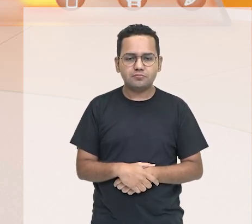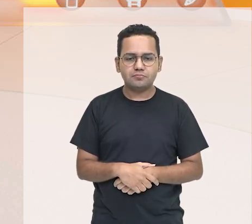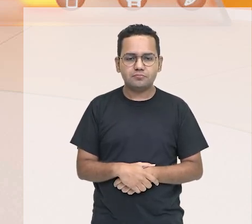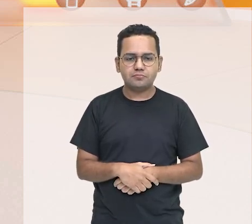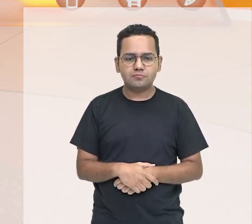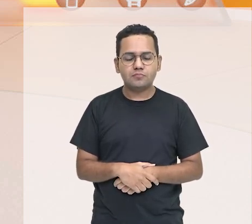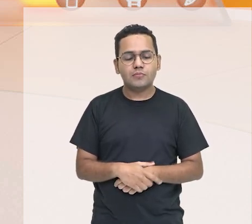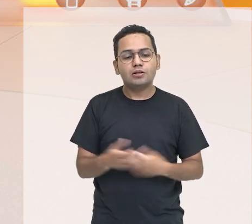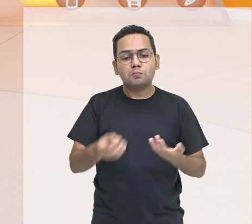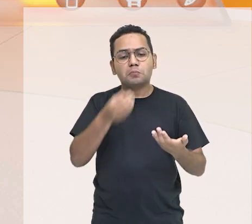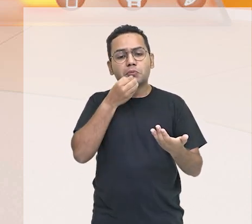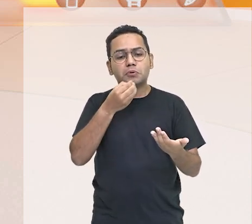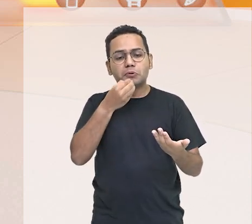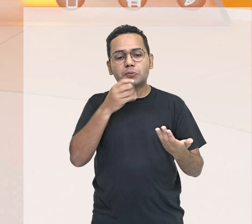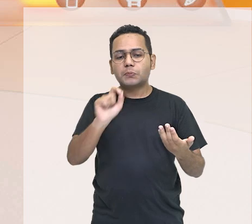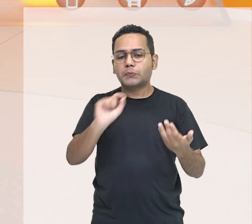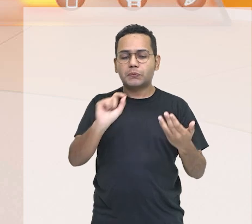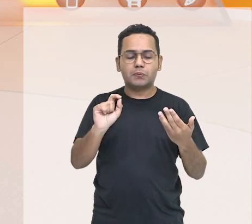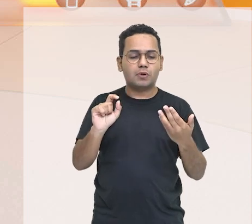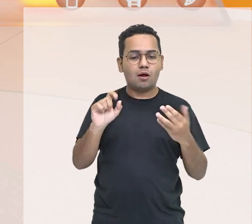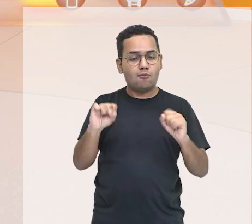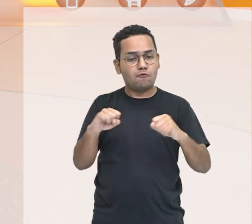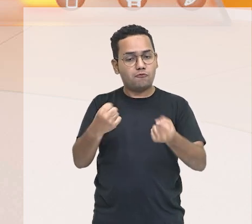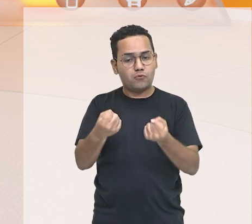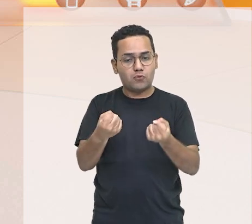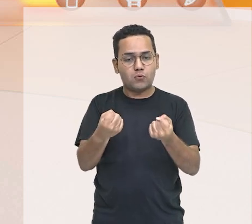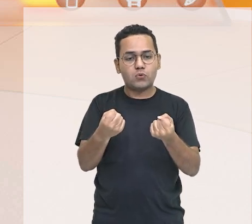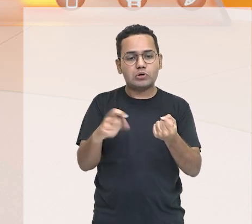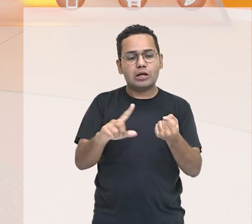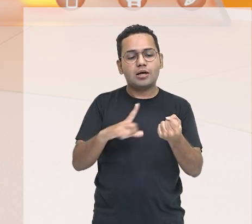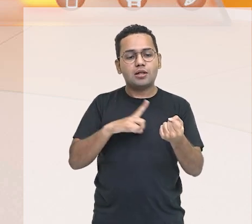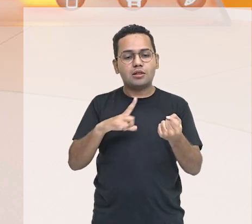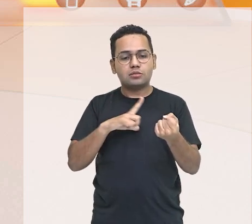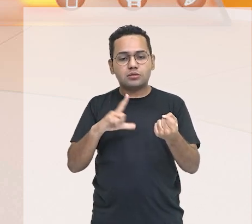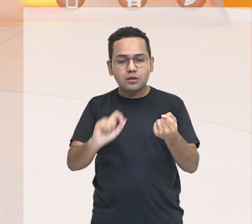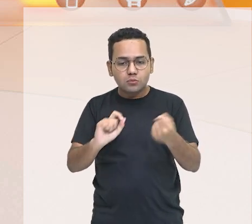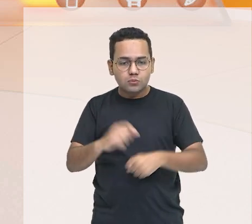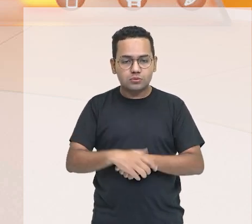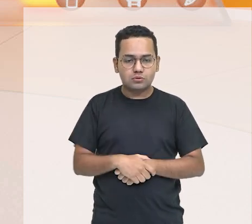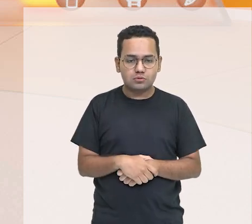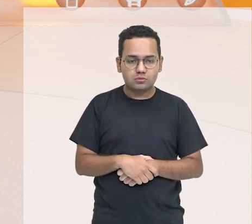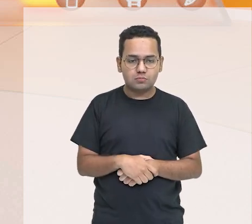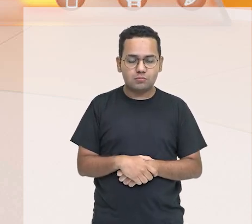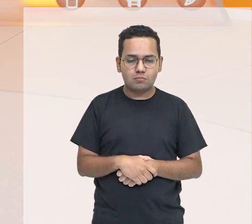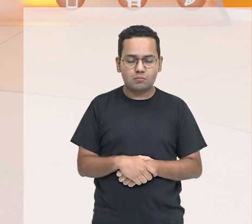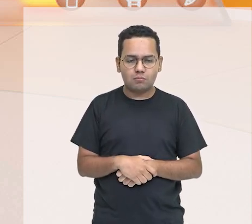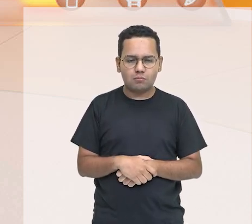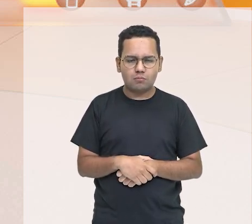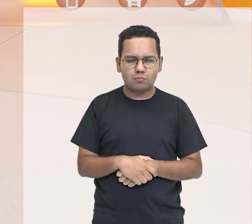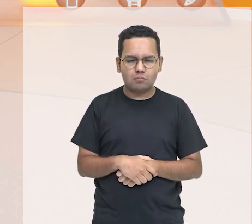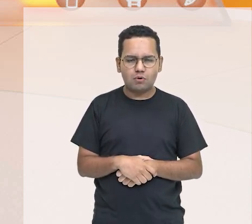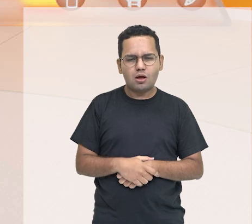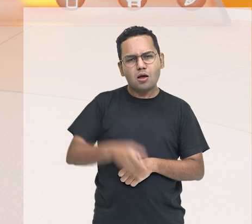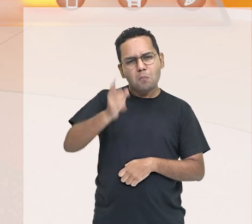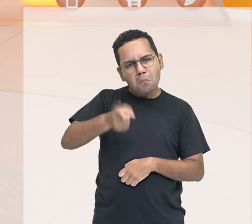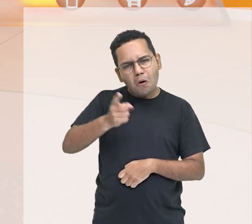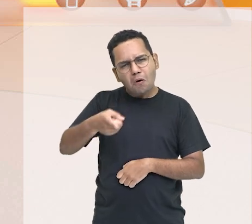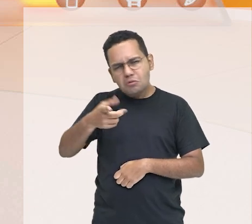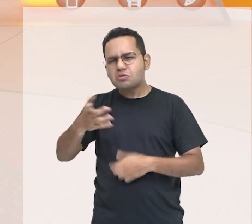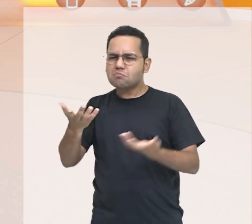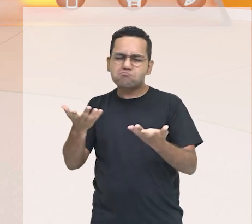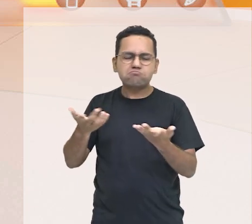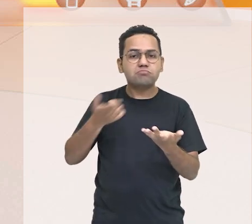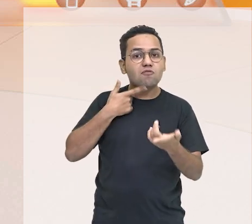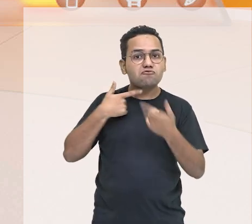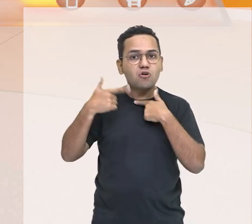como último recurso para a imposição da vontade sobre determinada coletividade. Quando você tem o